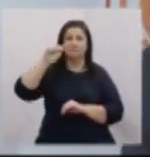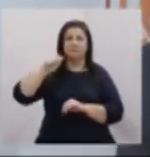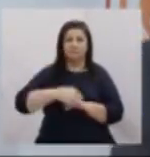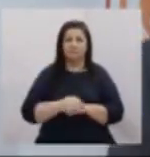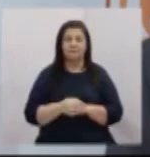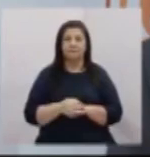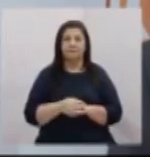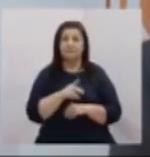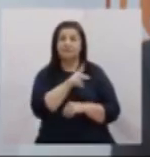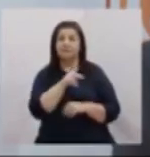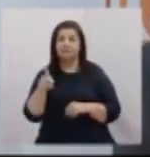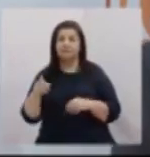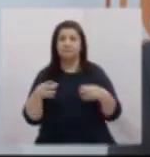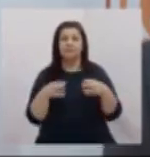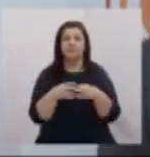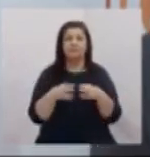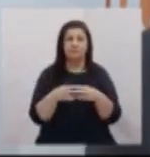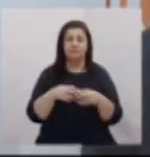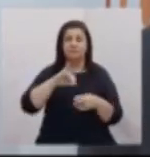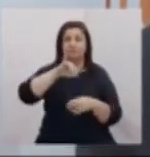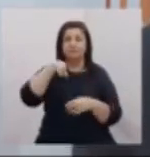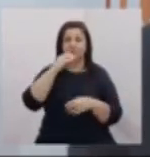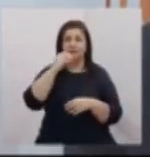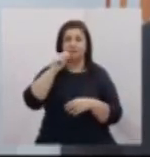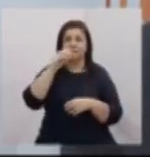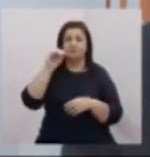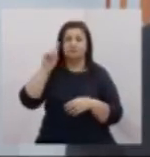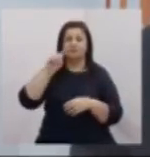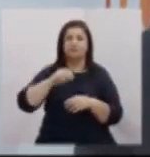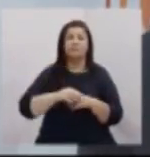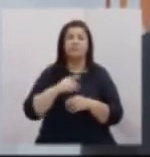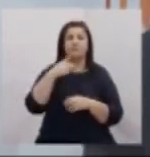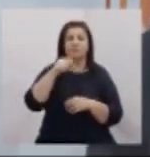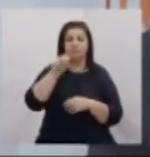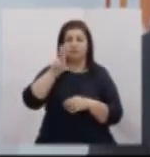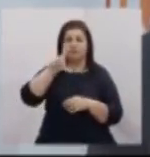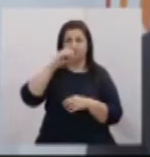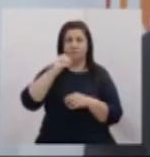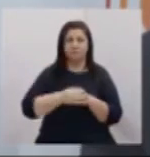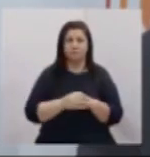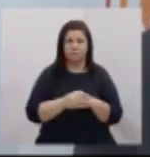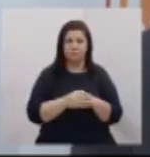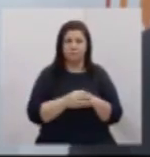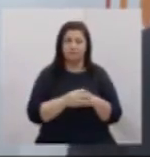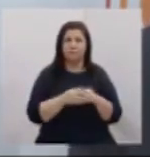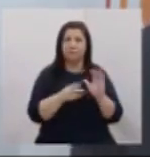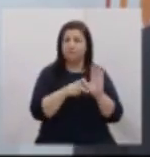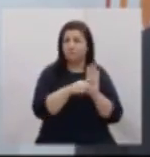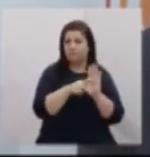a comunidade João Paulo II há 5 anos. Essa comunidade pertence à paróquia Nossa Senhora do